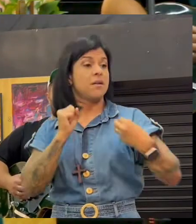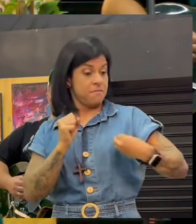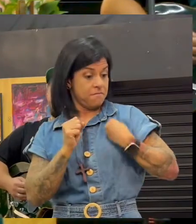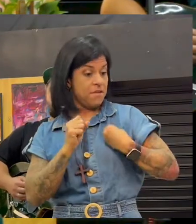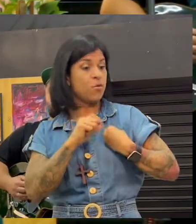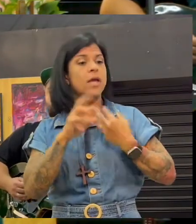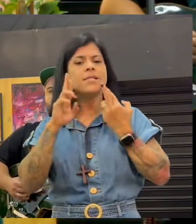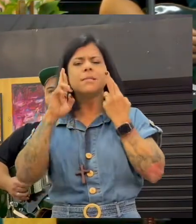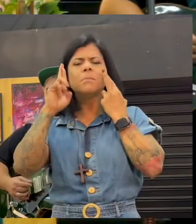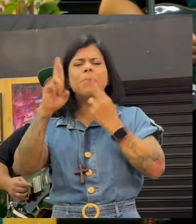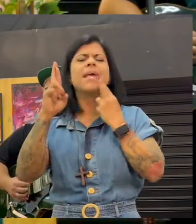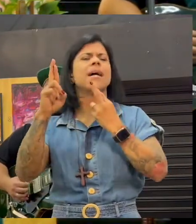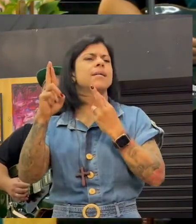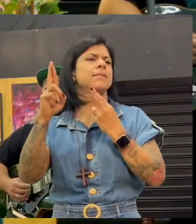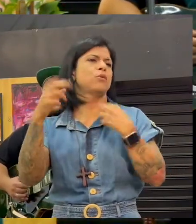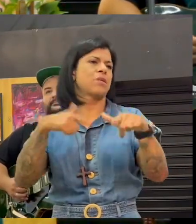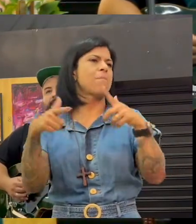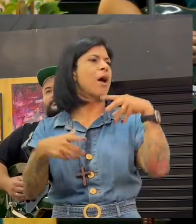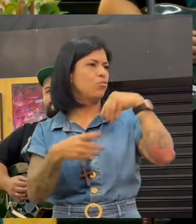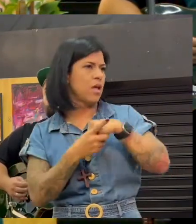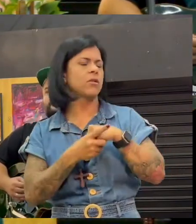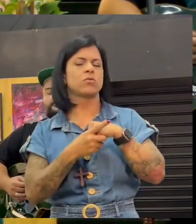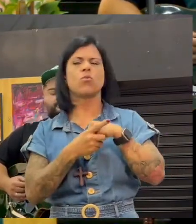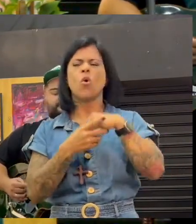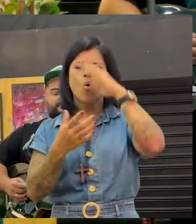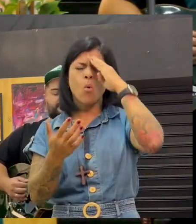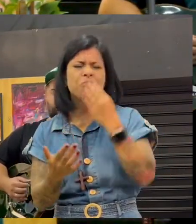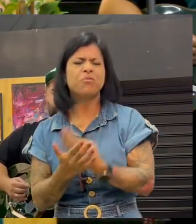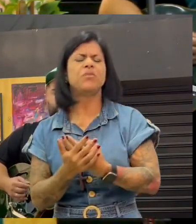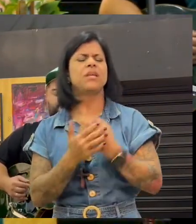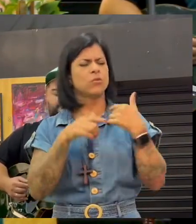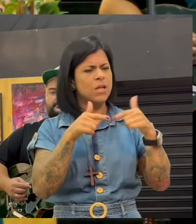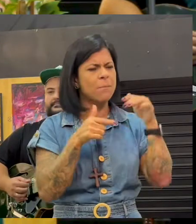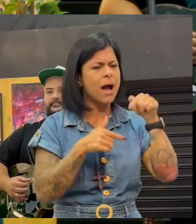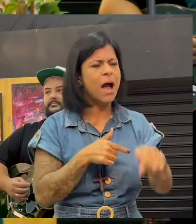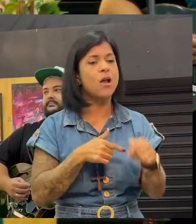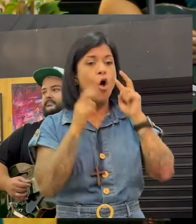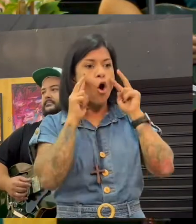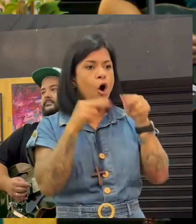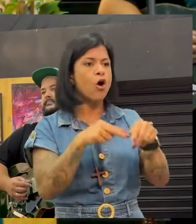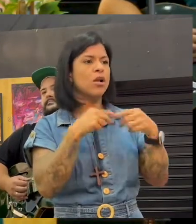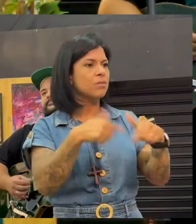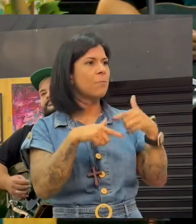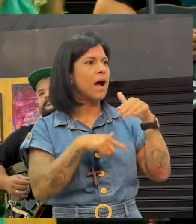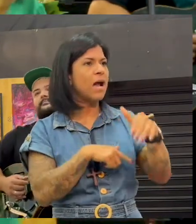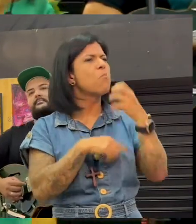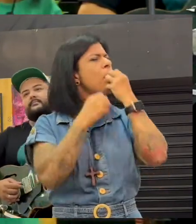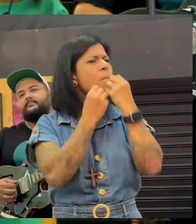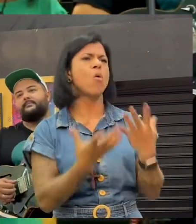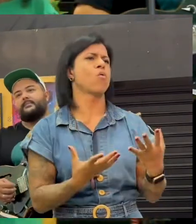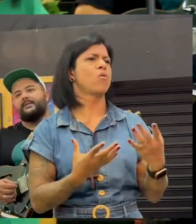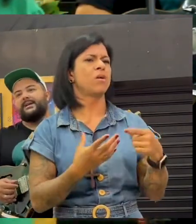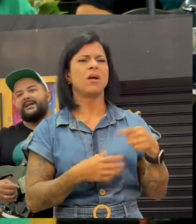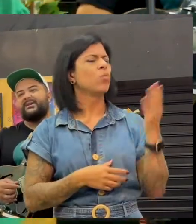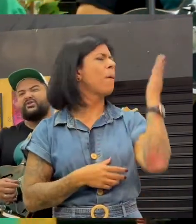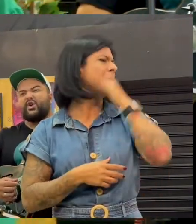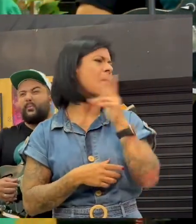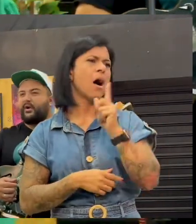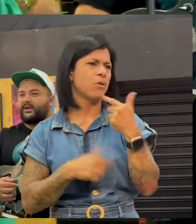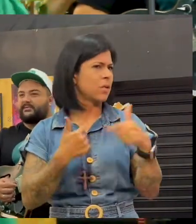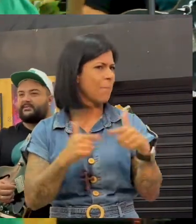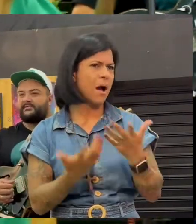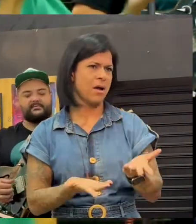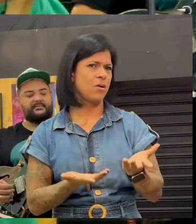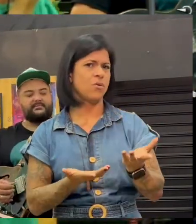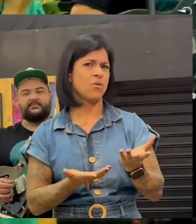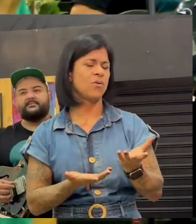no seu trabalho. Viva o seu trabalho de uma outra forma. Enxergue ele como uma bênção, não como uma maldição. Enxergue ele